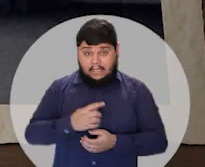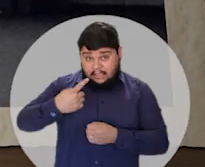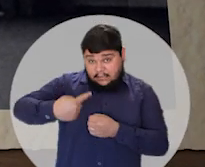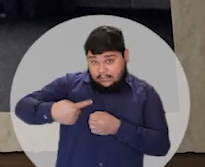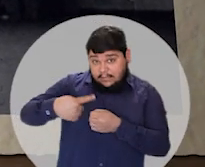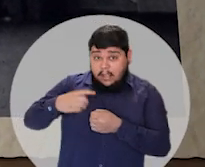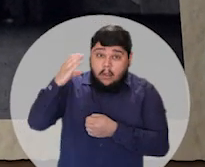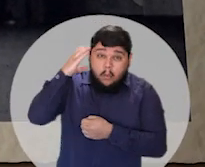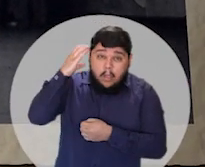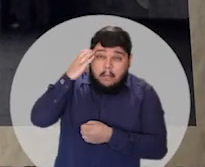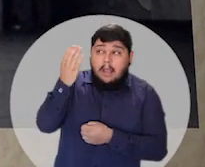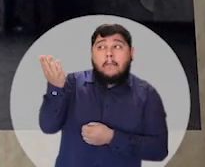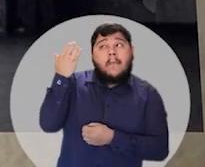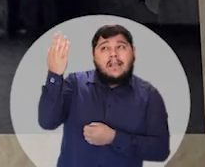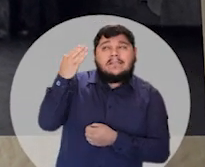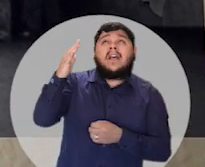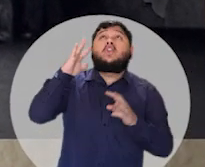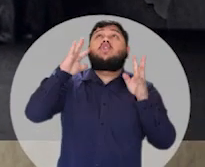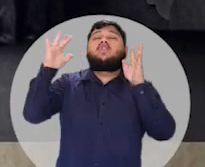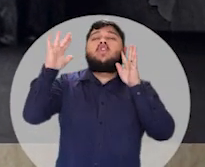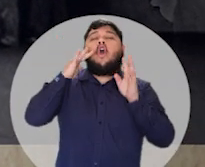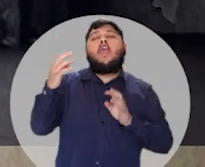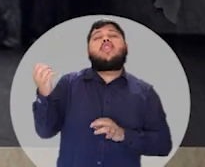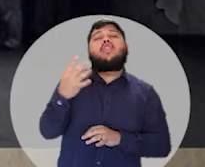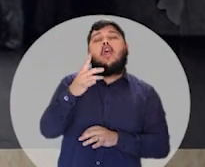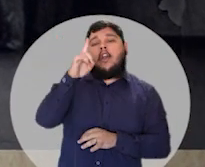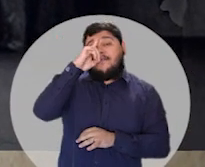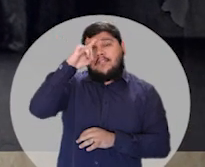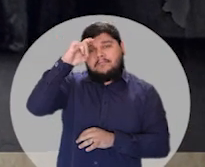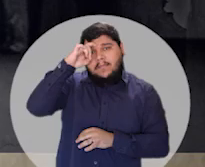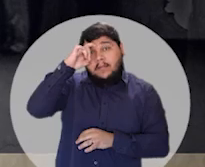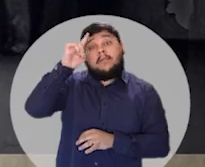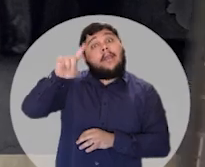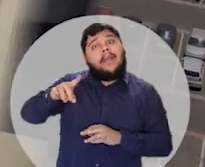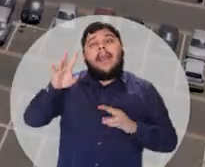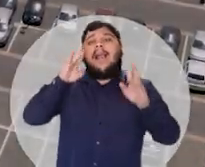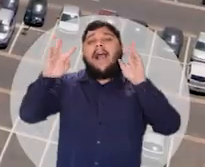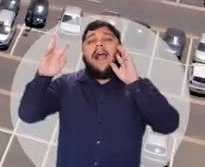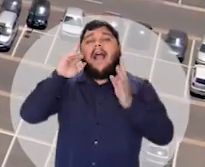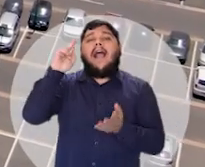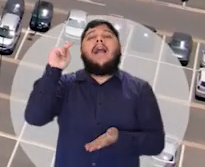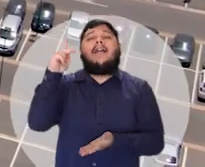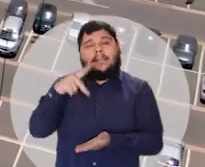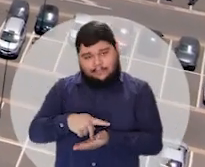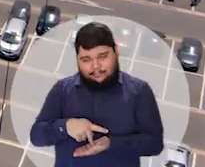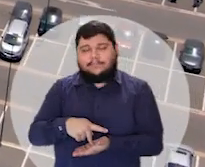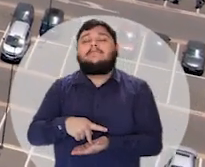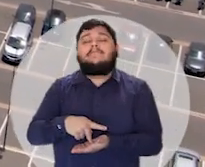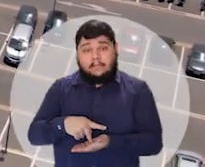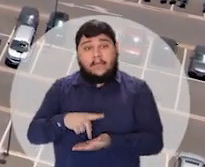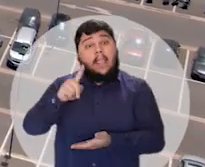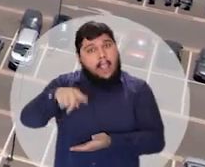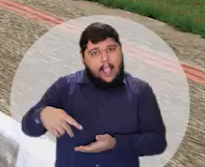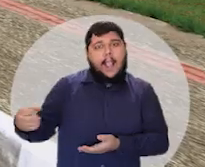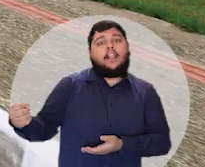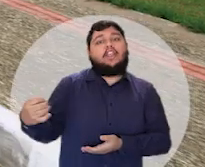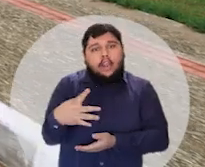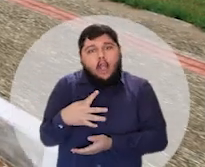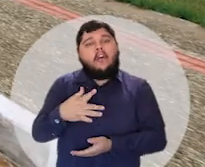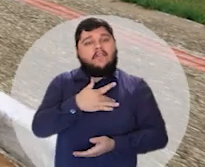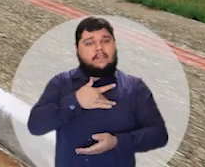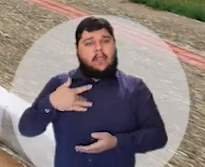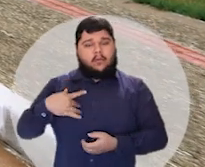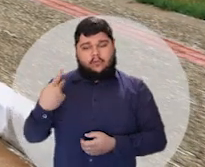Cuiabá sonhava com um novo pronto-socorro. E o sonho virou realidade. É a virada de página